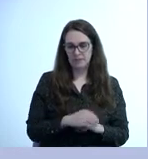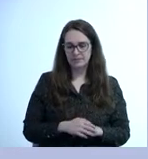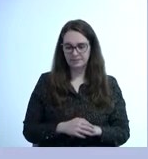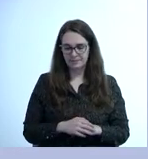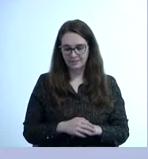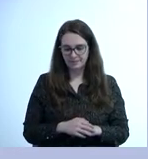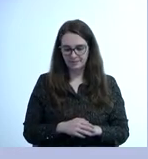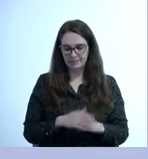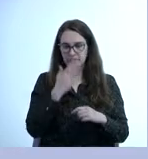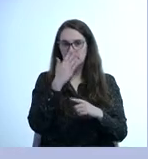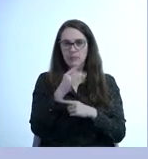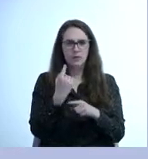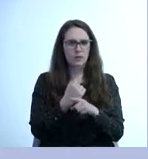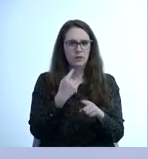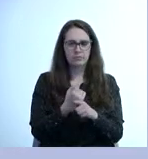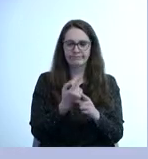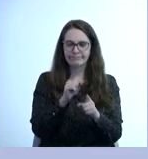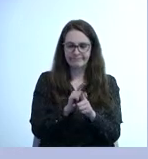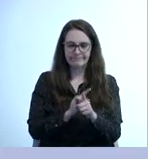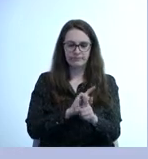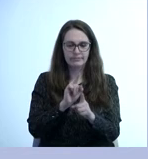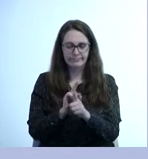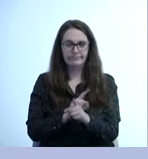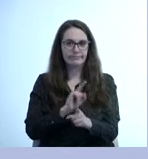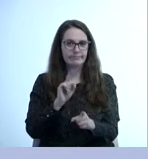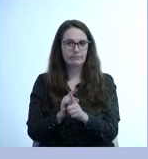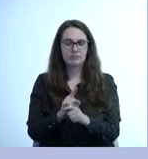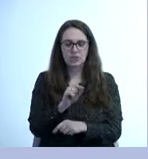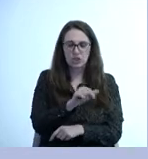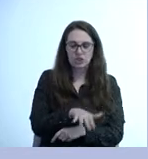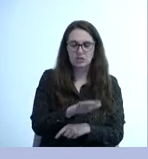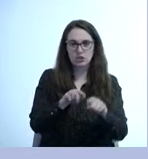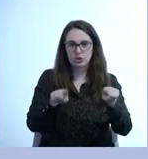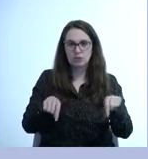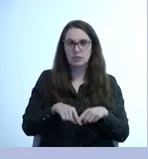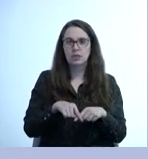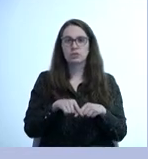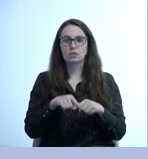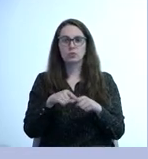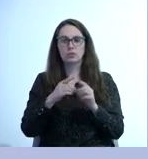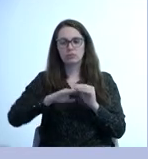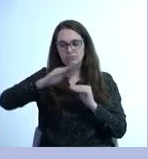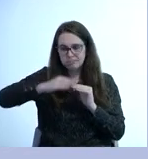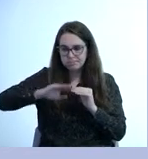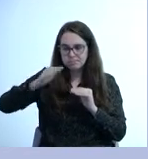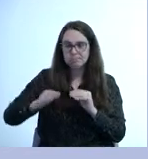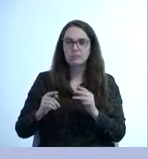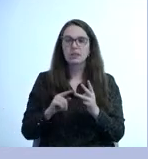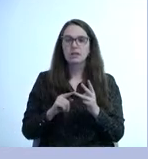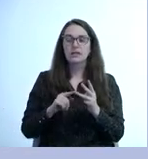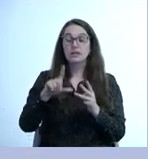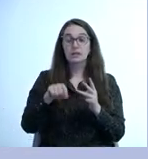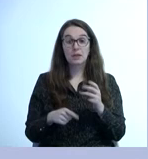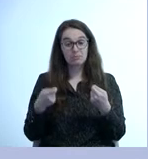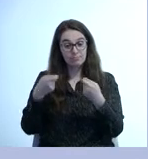série de constâncias que com os sítios, com a topografia, etc., mas que também